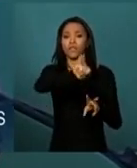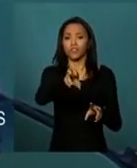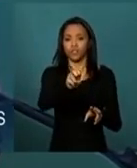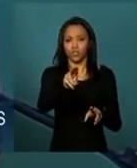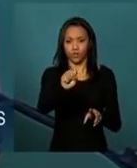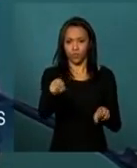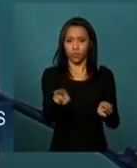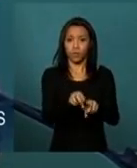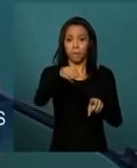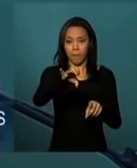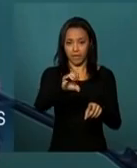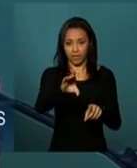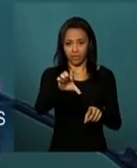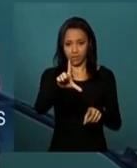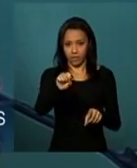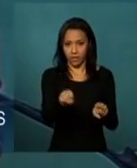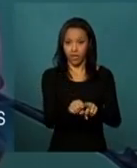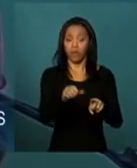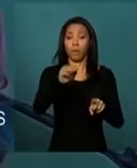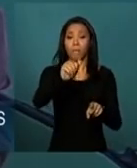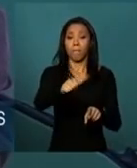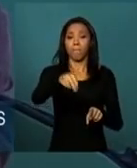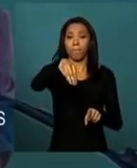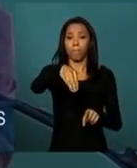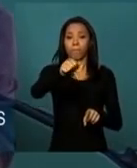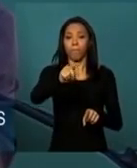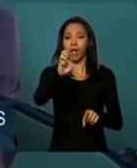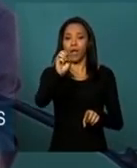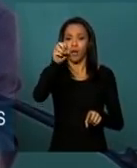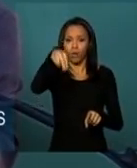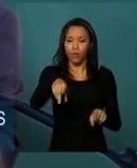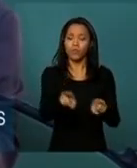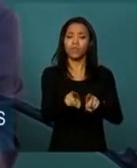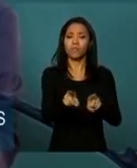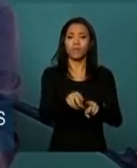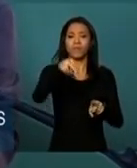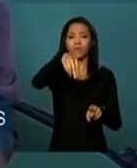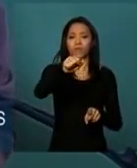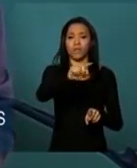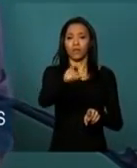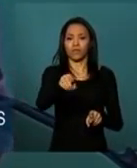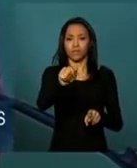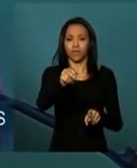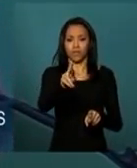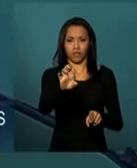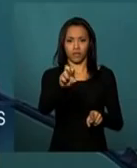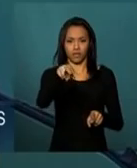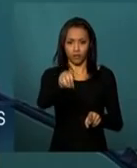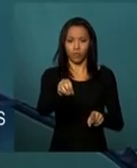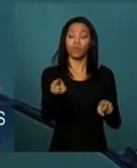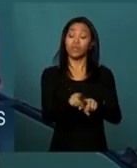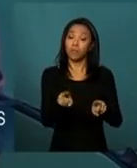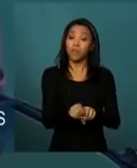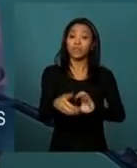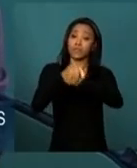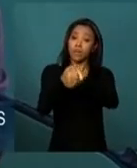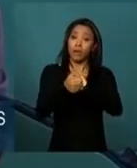César, Marcelo Castro, Marlos Sampaio e Nazareno Fonteles. Saúdo o prefeito de